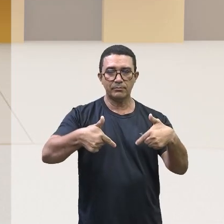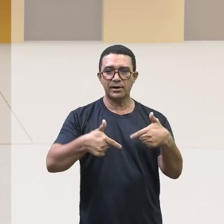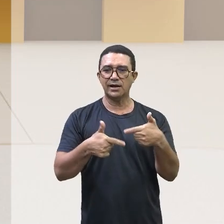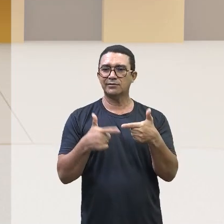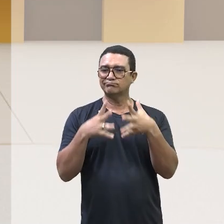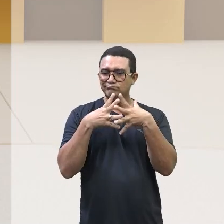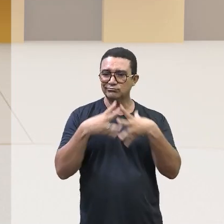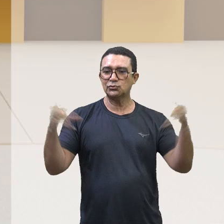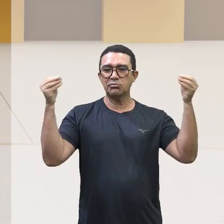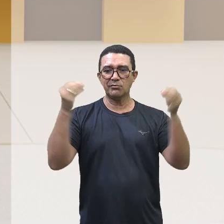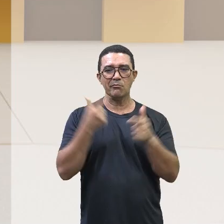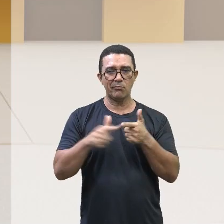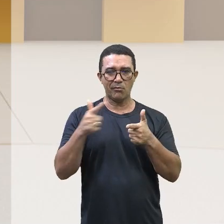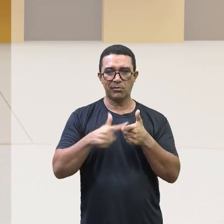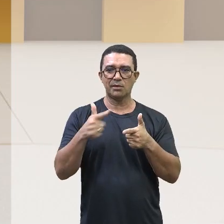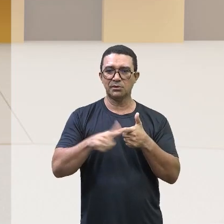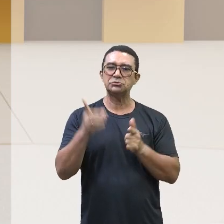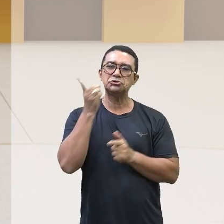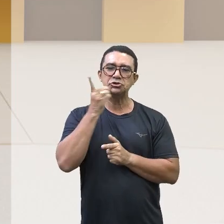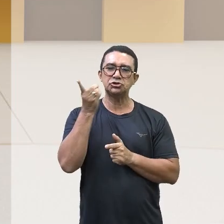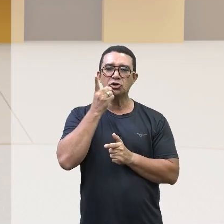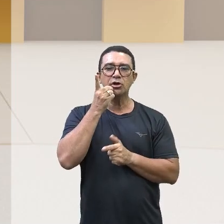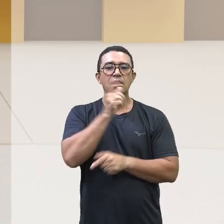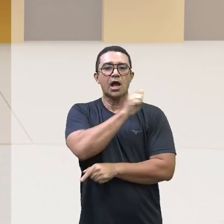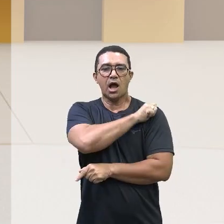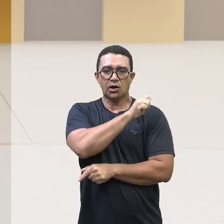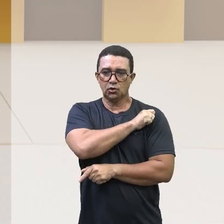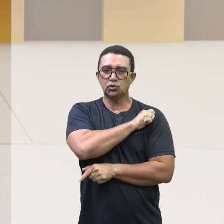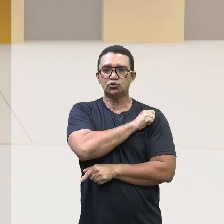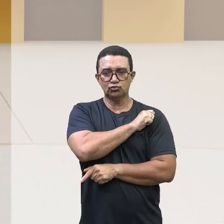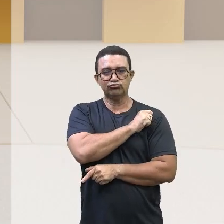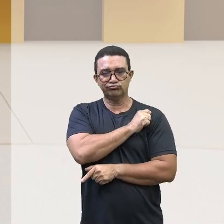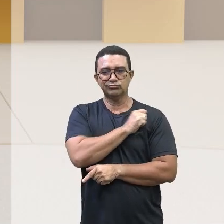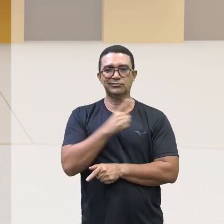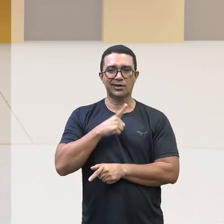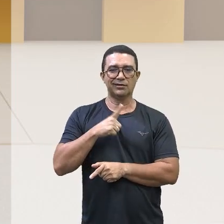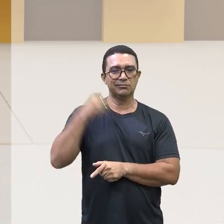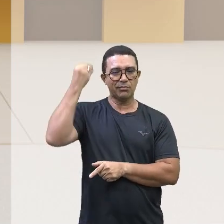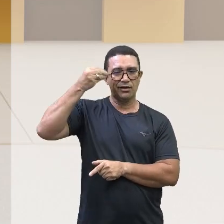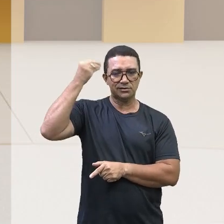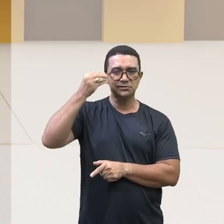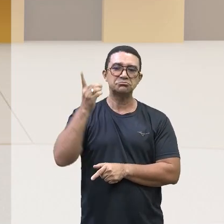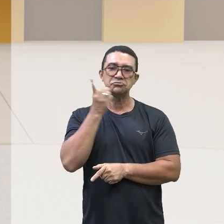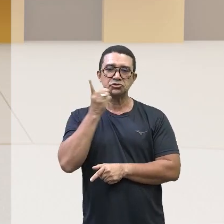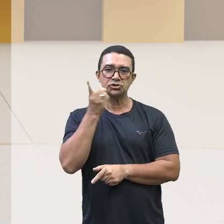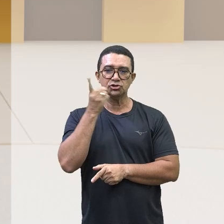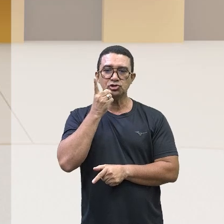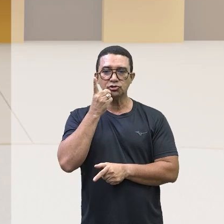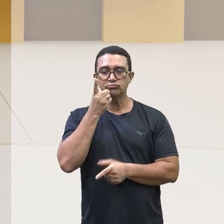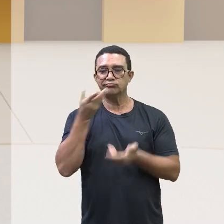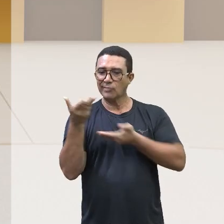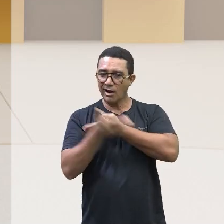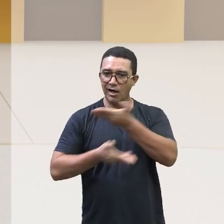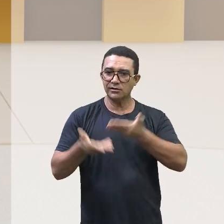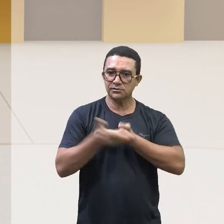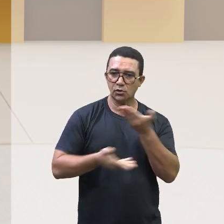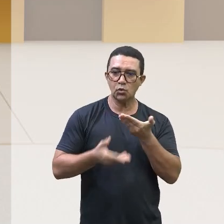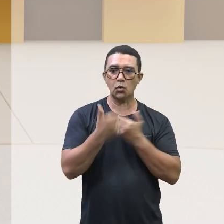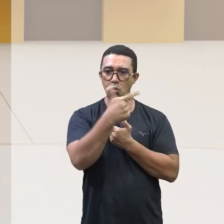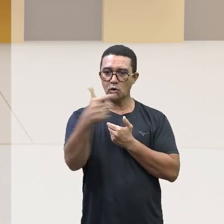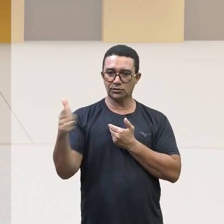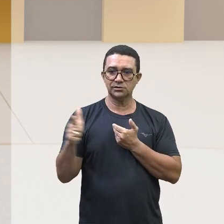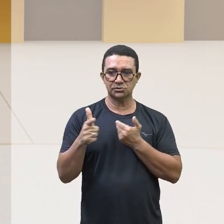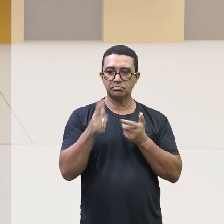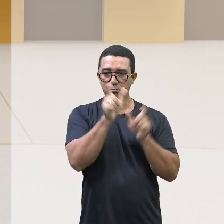conflitos diários que os estudantes possam viver em seus cotidianos, no tratos com eles mesmos e com os